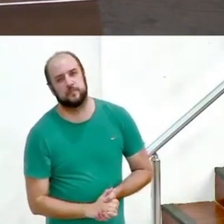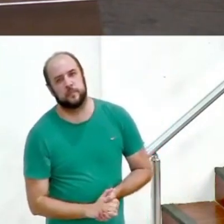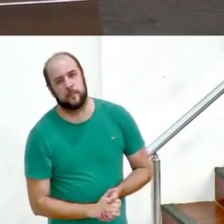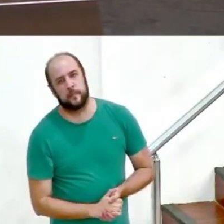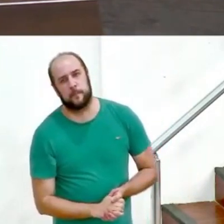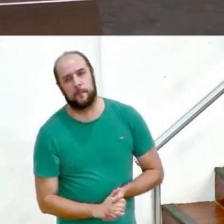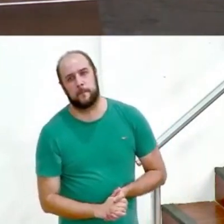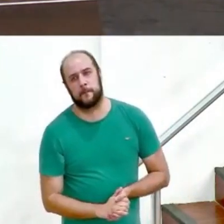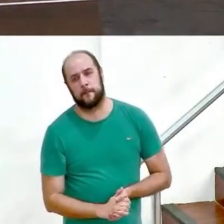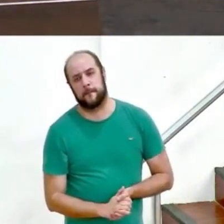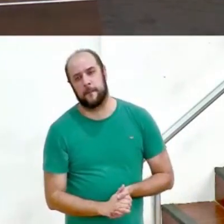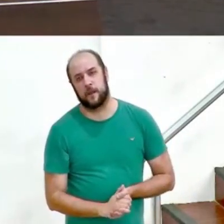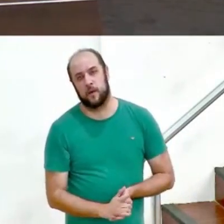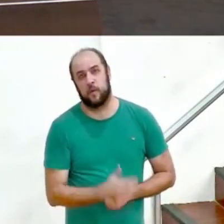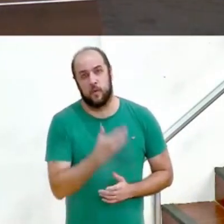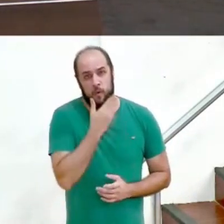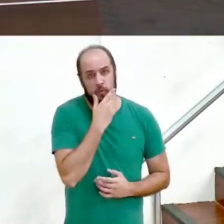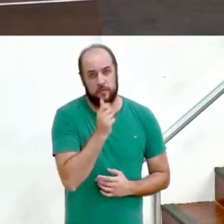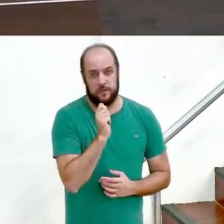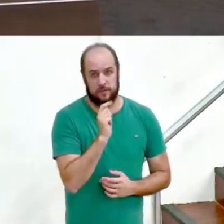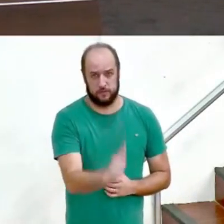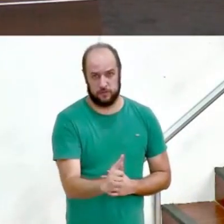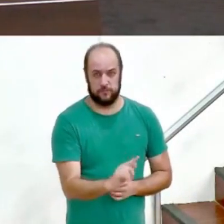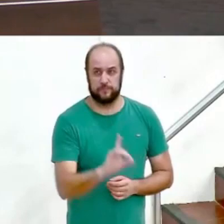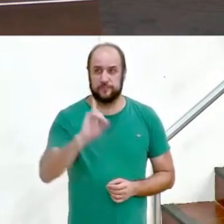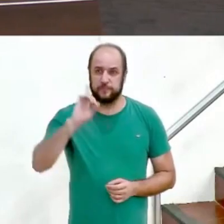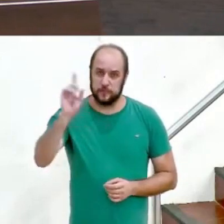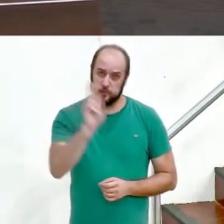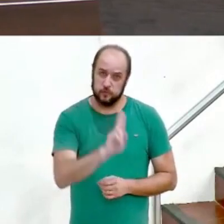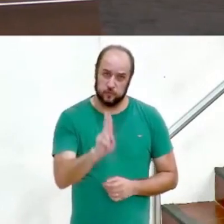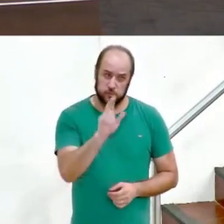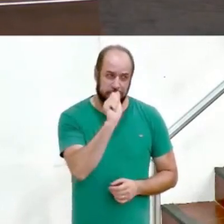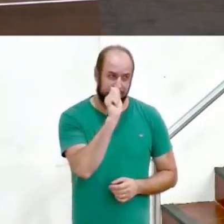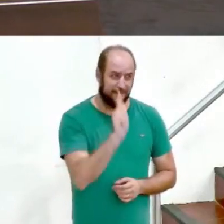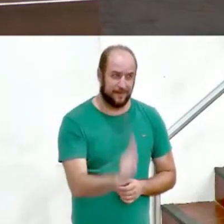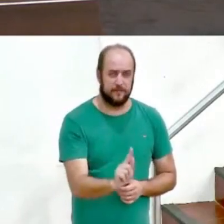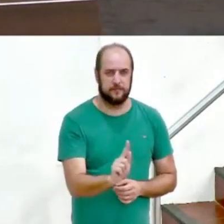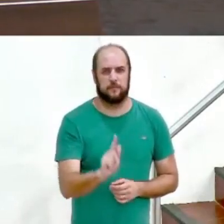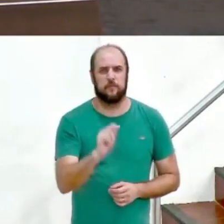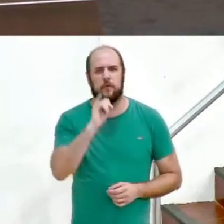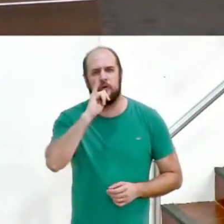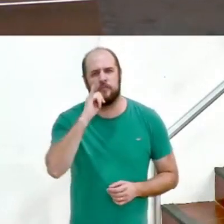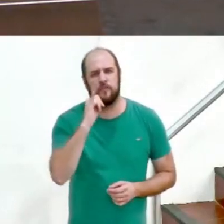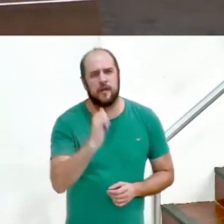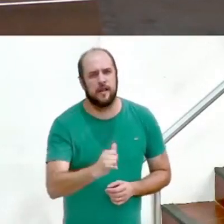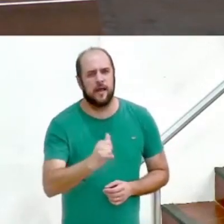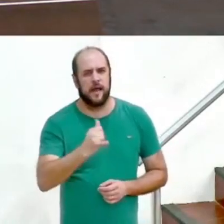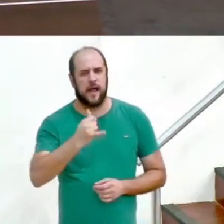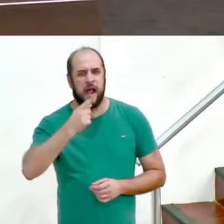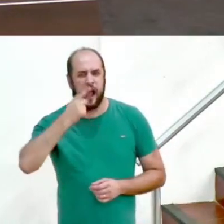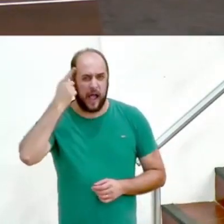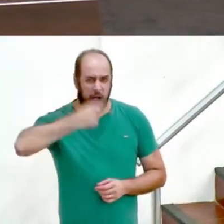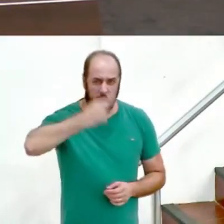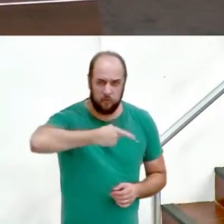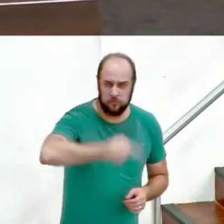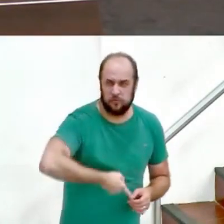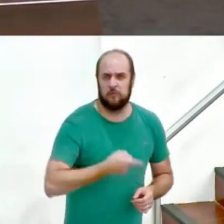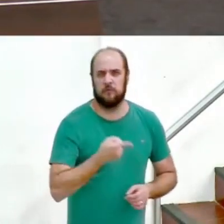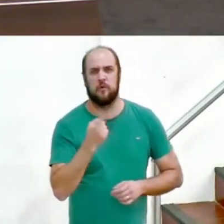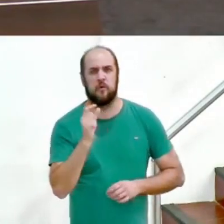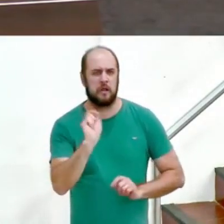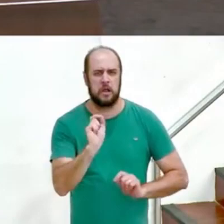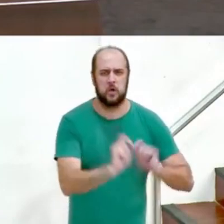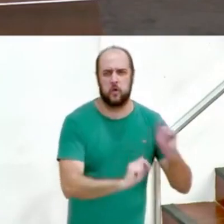Quando o profeta Ageu, Deus através do profeta Ageu, traz a acusação a respeito daquilo